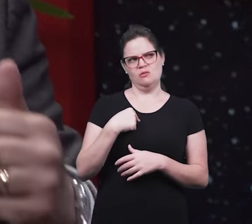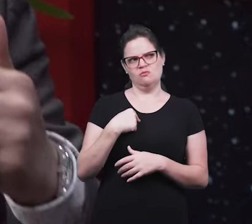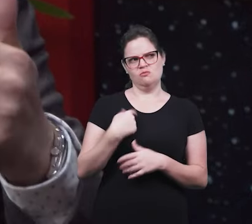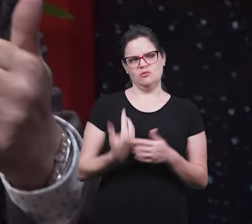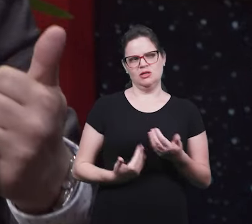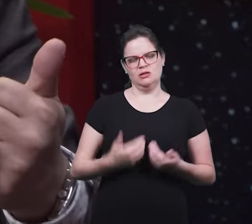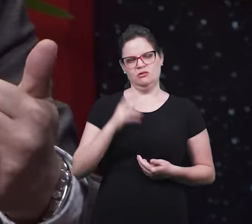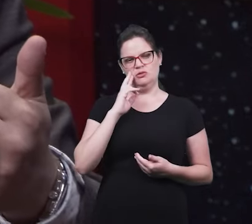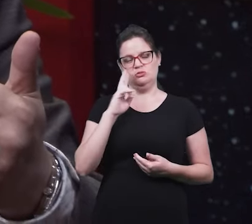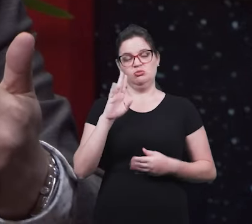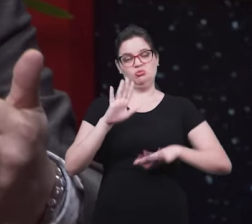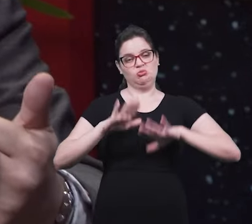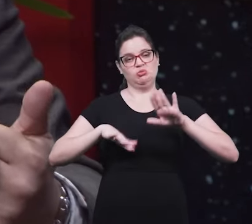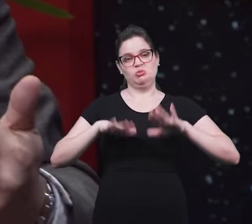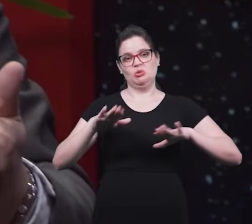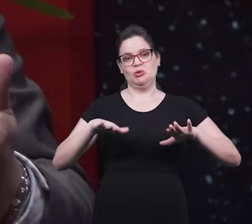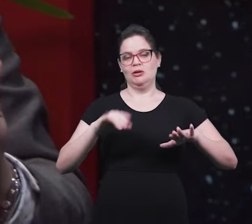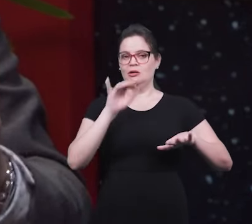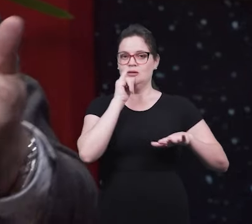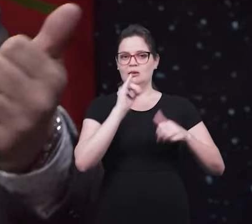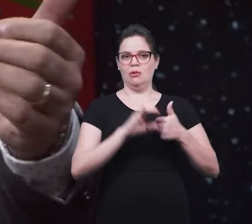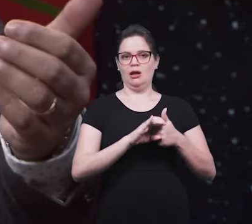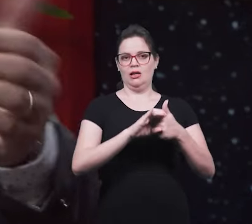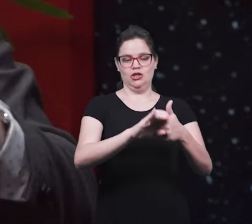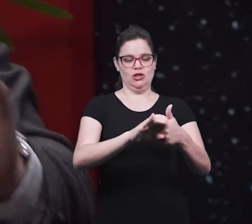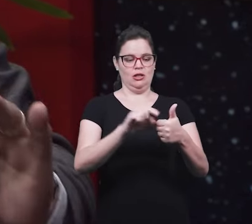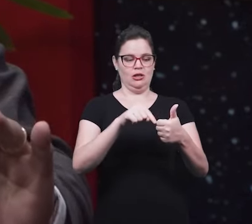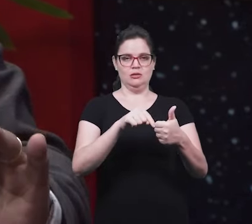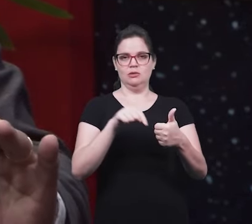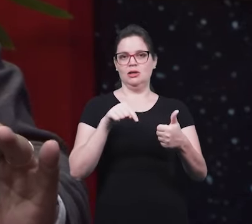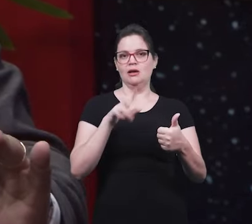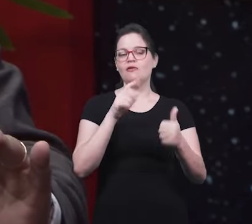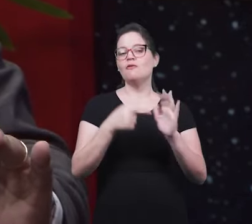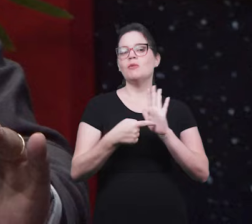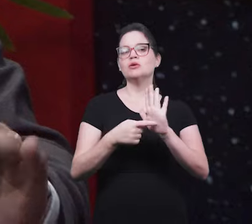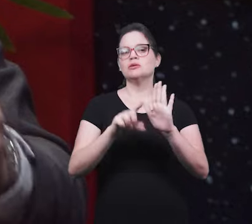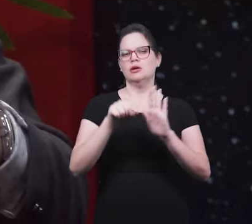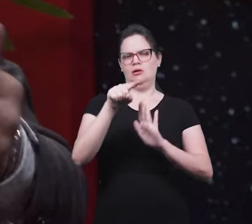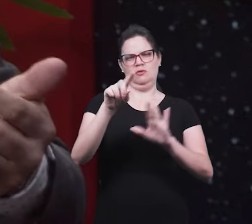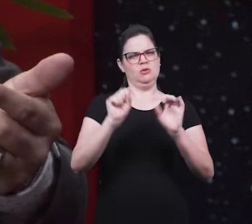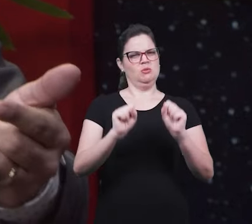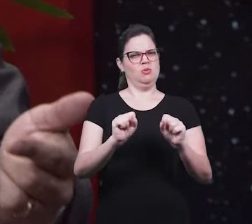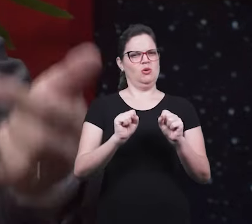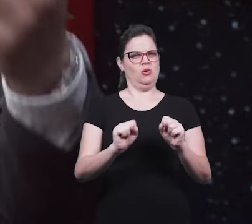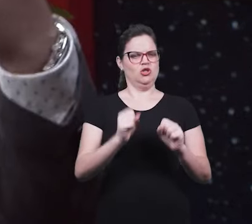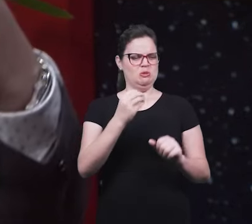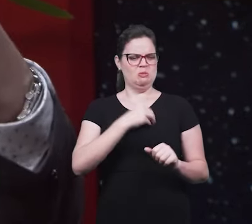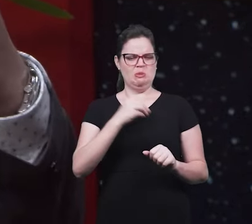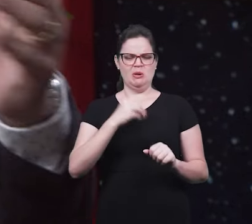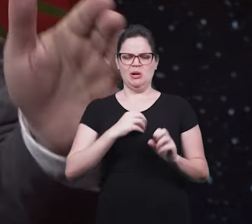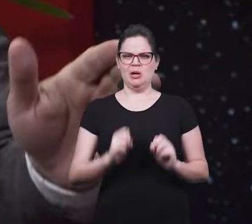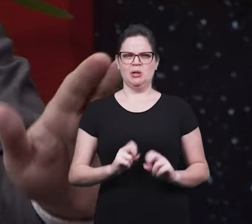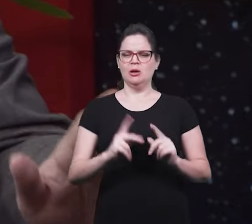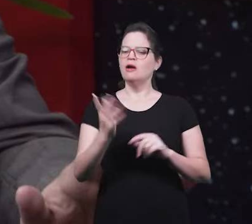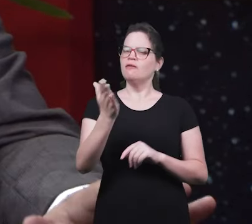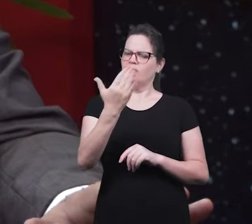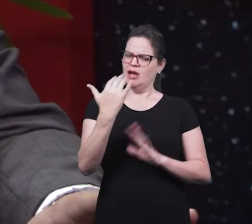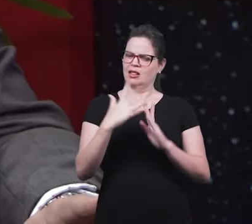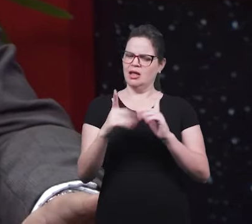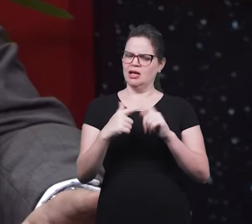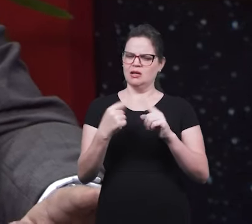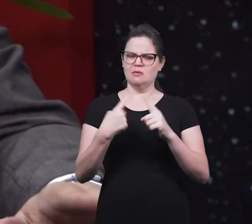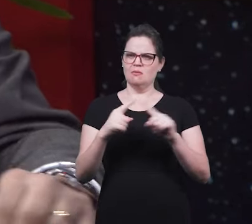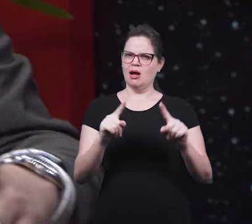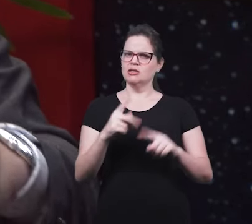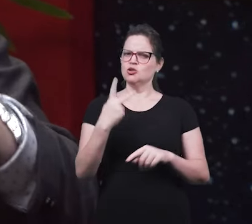É um cristianismo que não liberta o homem. Você pode continuar com o seu pecado. Você pode continuar com as suas mazelas. Vem servir, mas continua